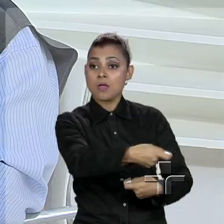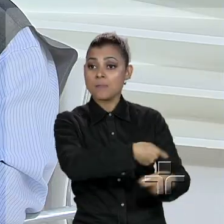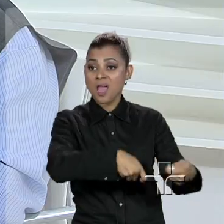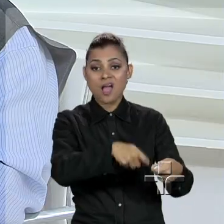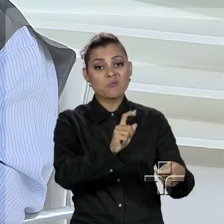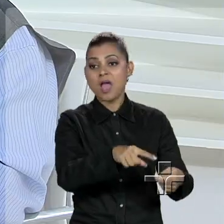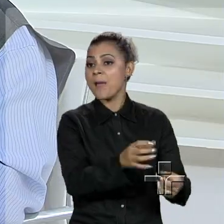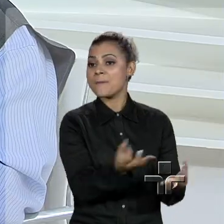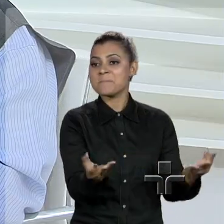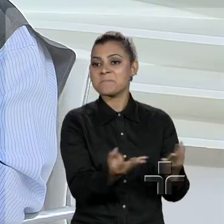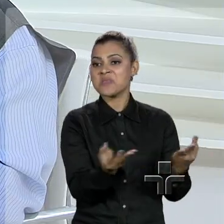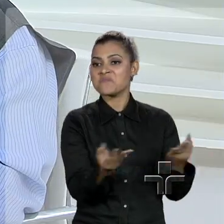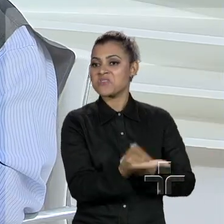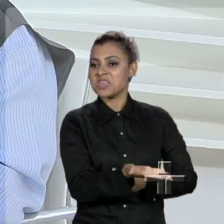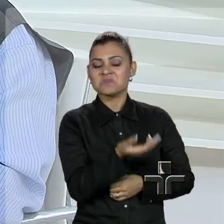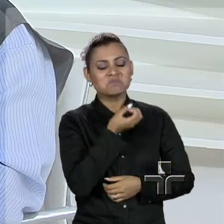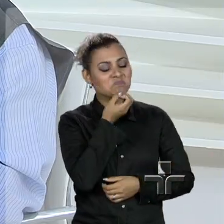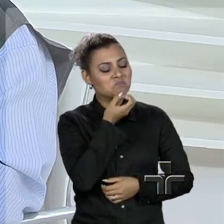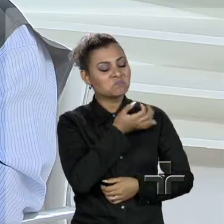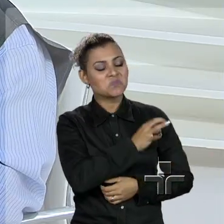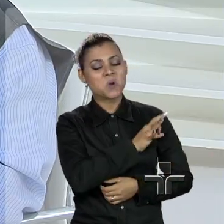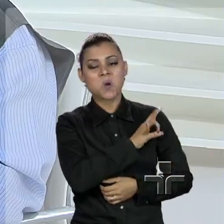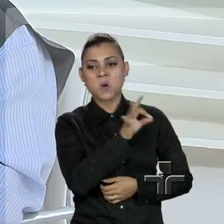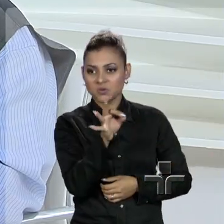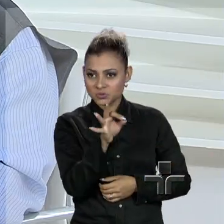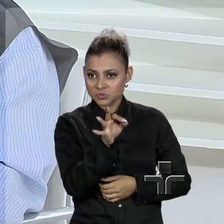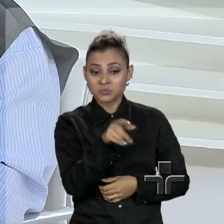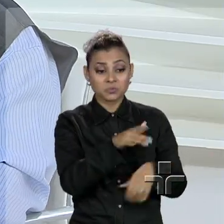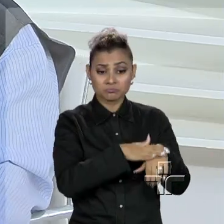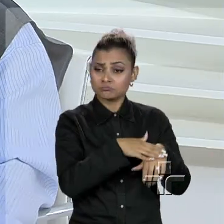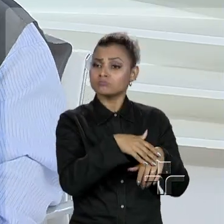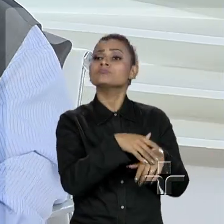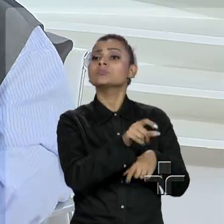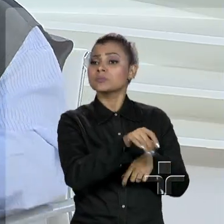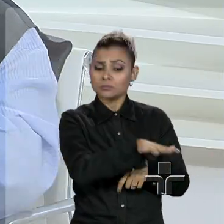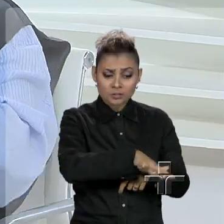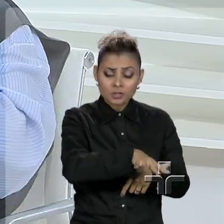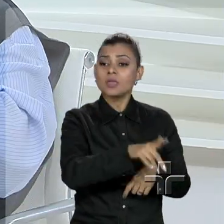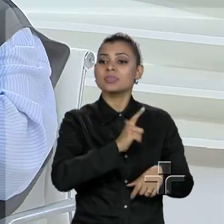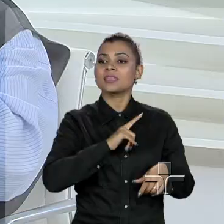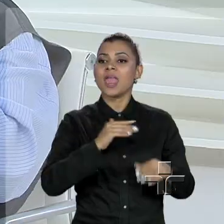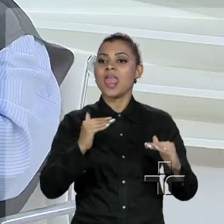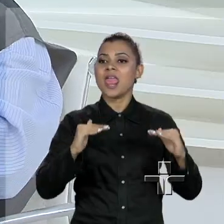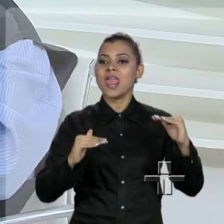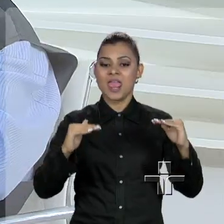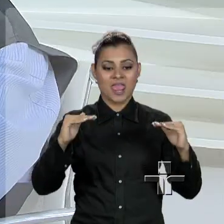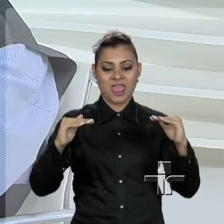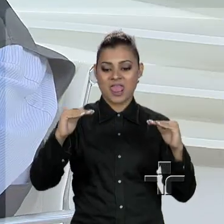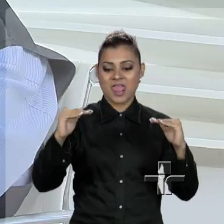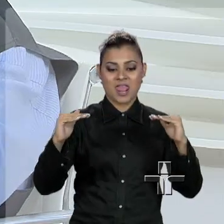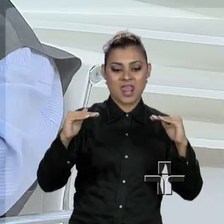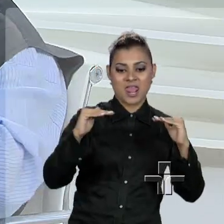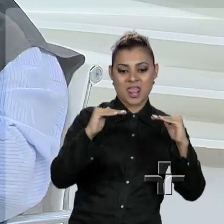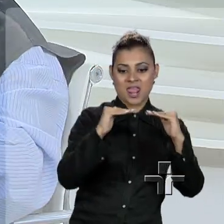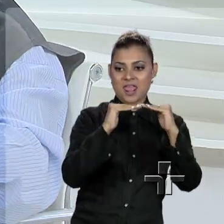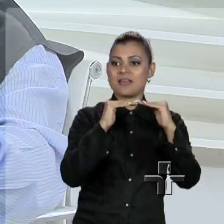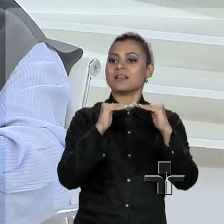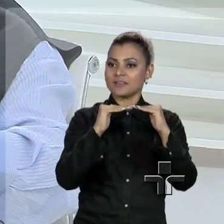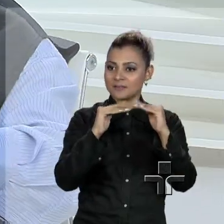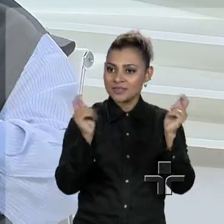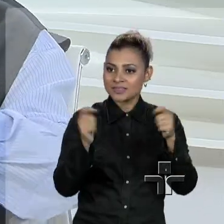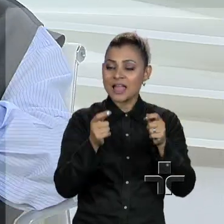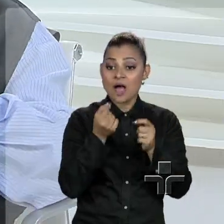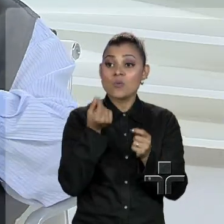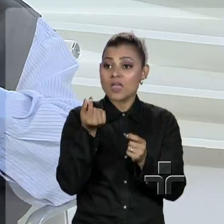perfeito. O mercado não só ele produz o equilíbrio, a justiça na distribuição de